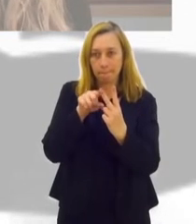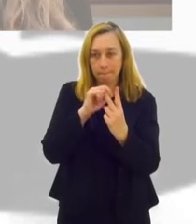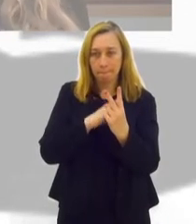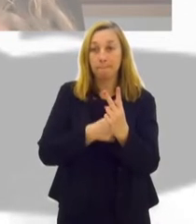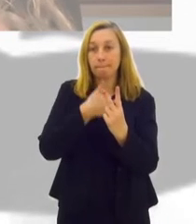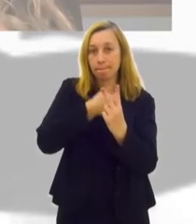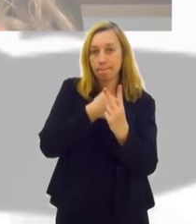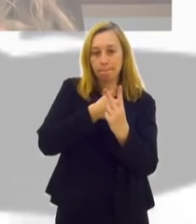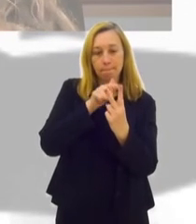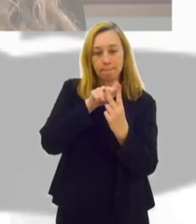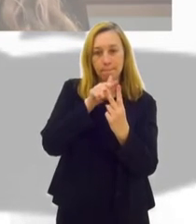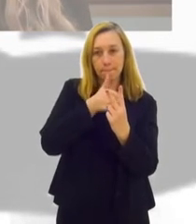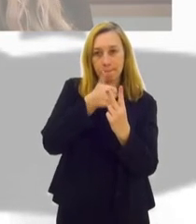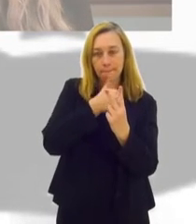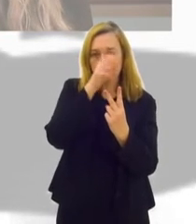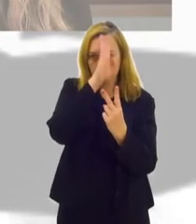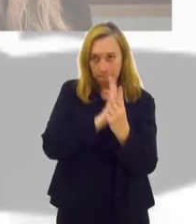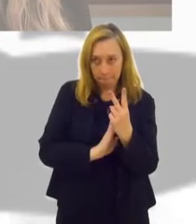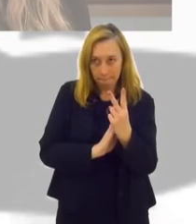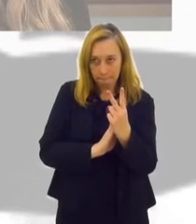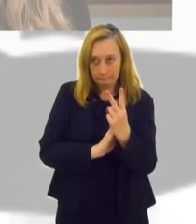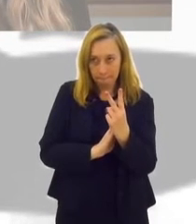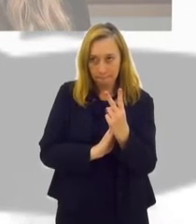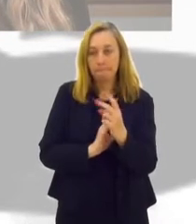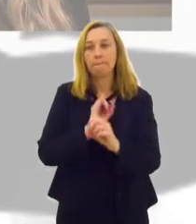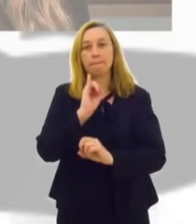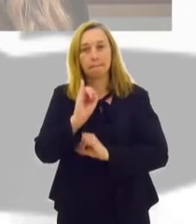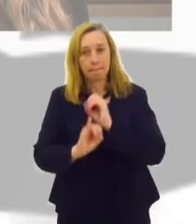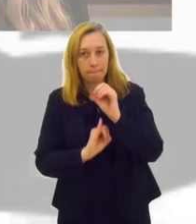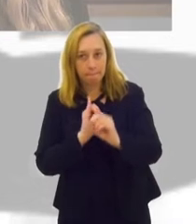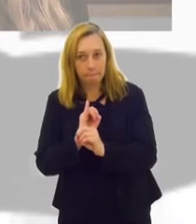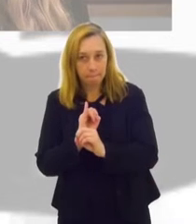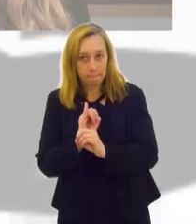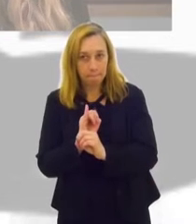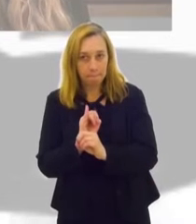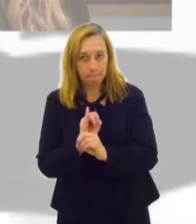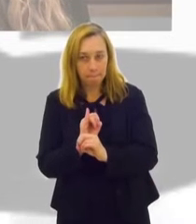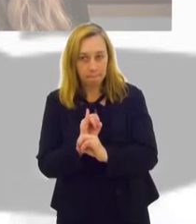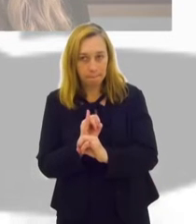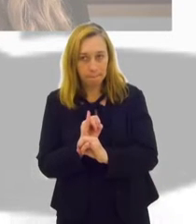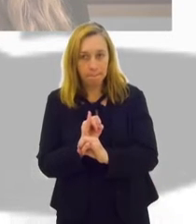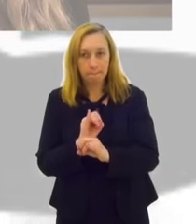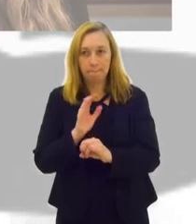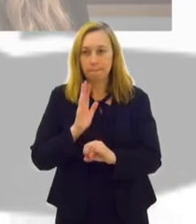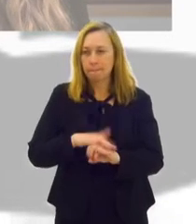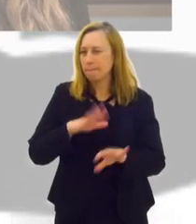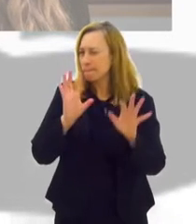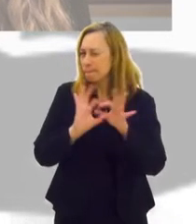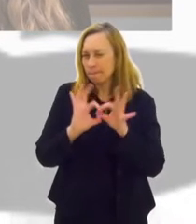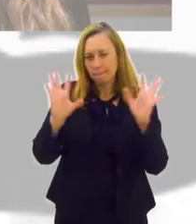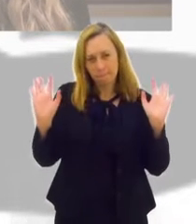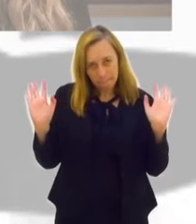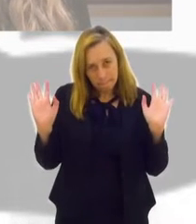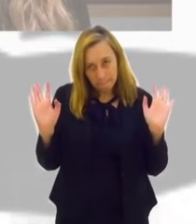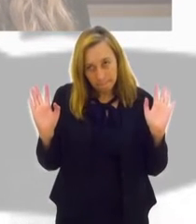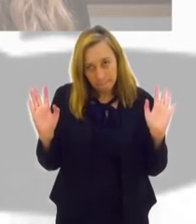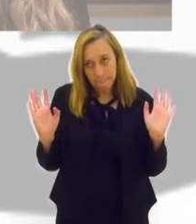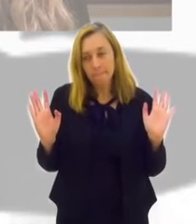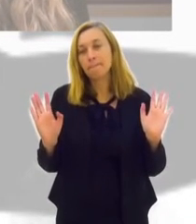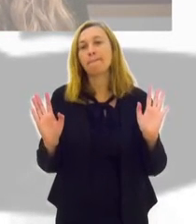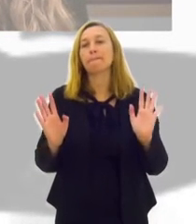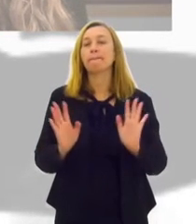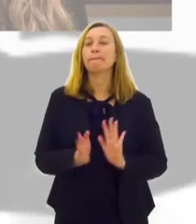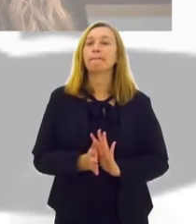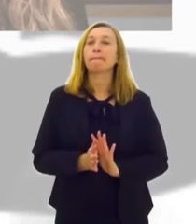espécies, né? A primeira é a propaganda gratuita na internet, que essa é muito mais liberal, né? As